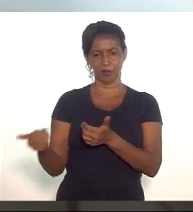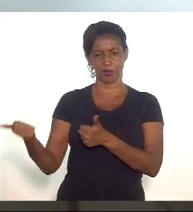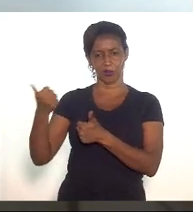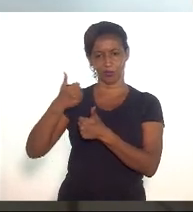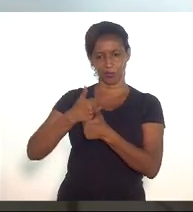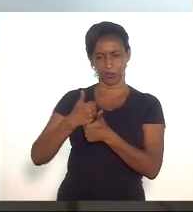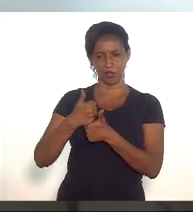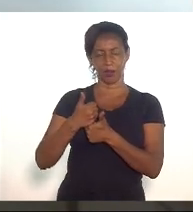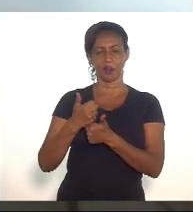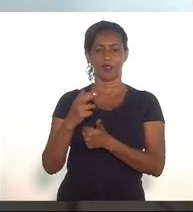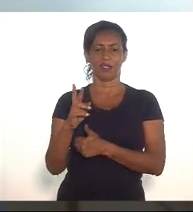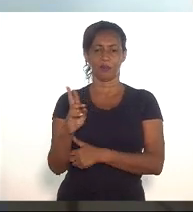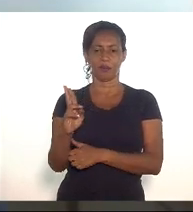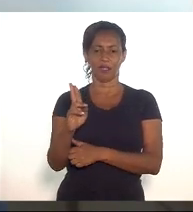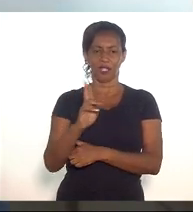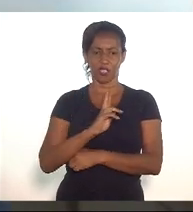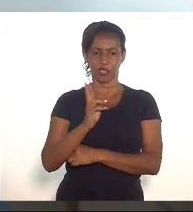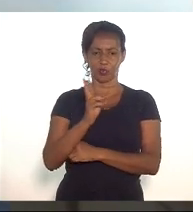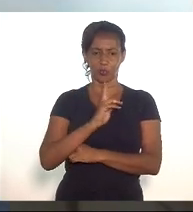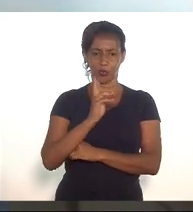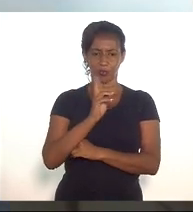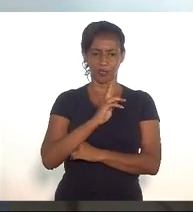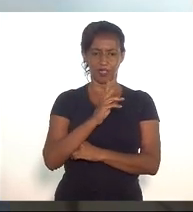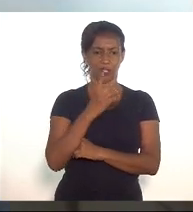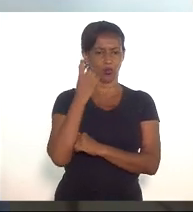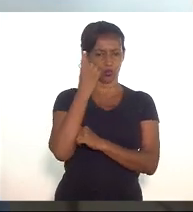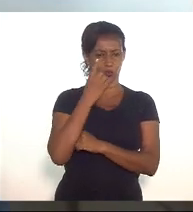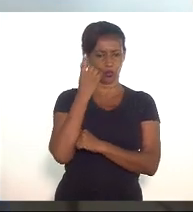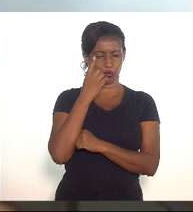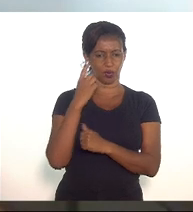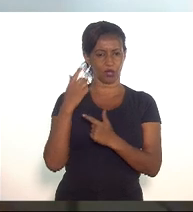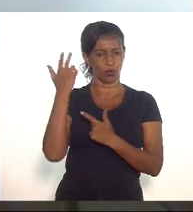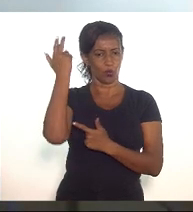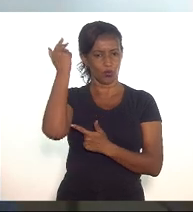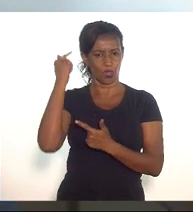responder sinteticamente os deputados